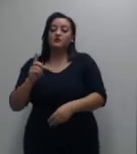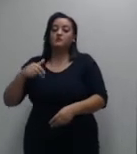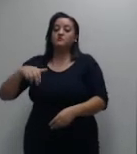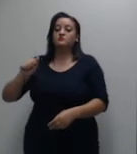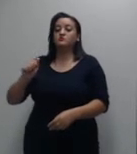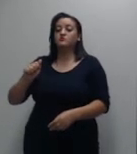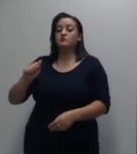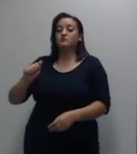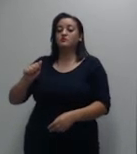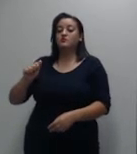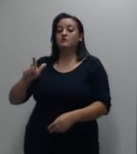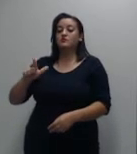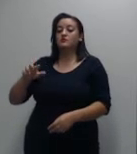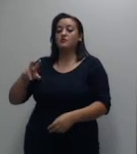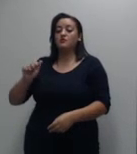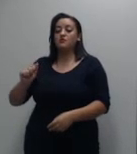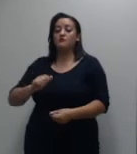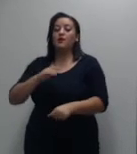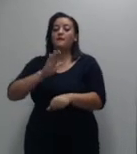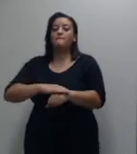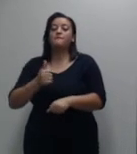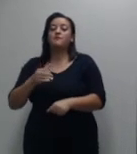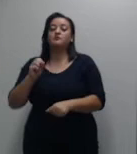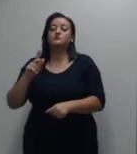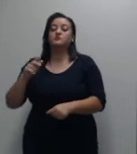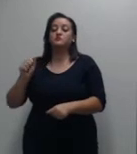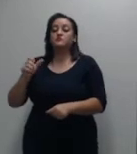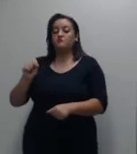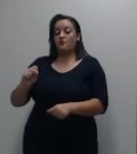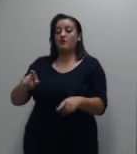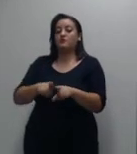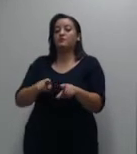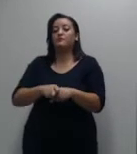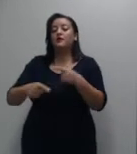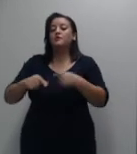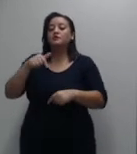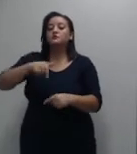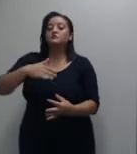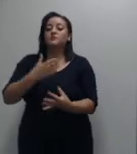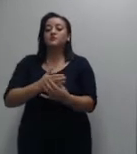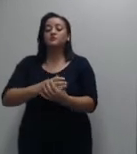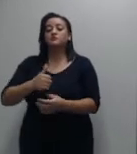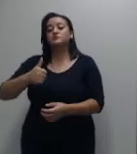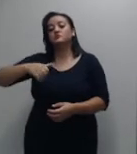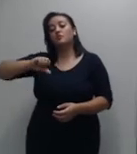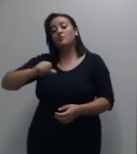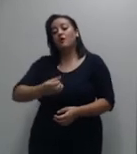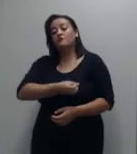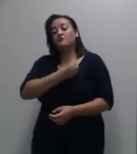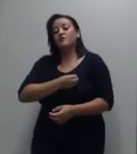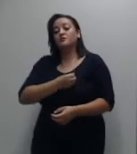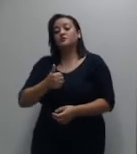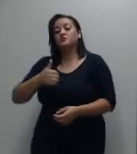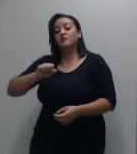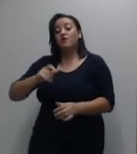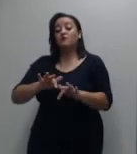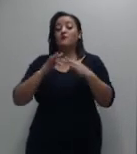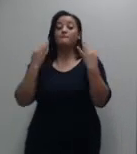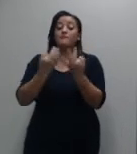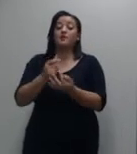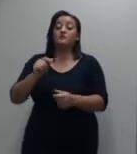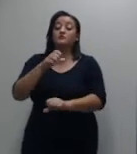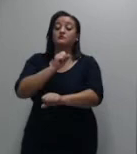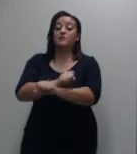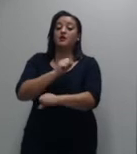existência de mais de 100 vagas em preterição trata-se neste caso de 19 Vida 19 famílias que estão